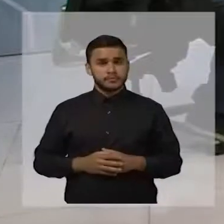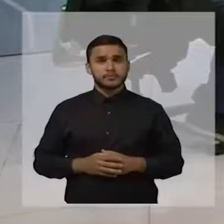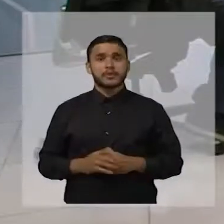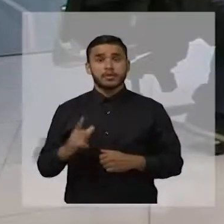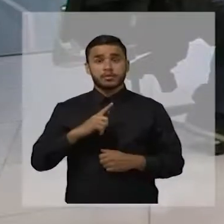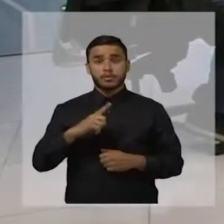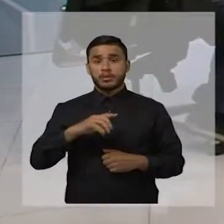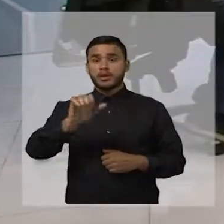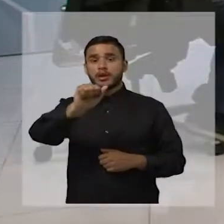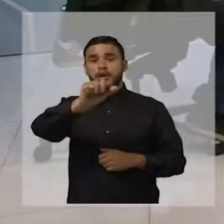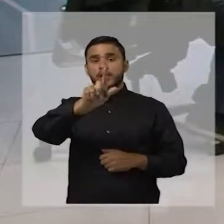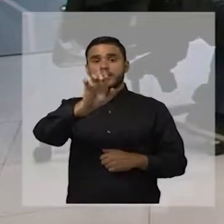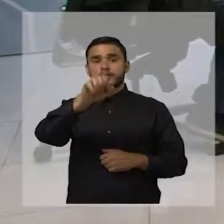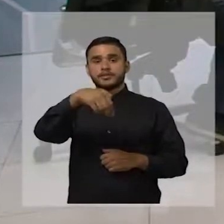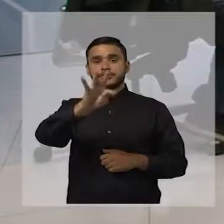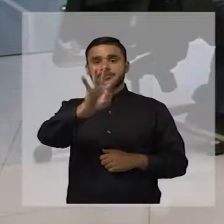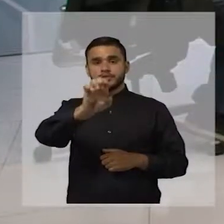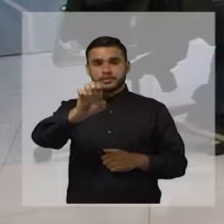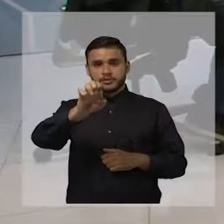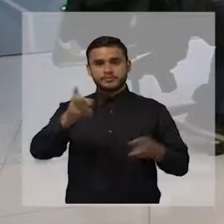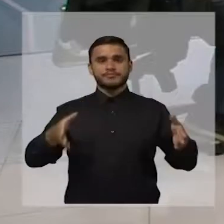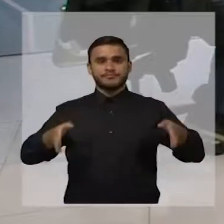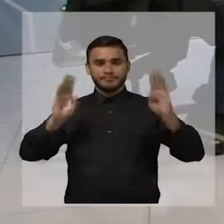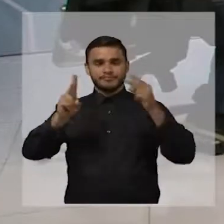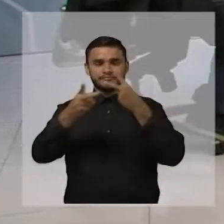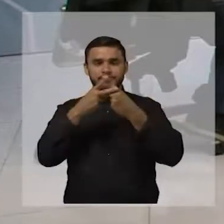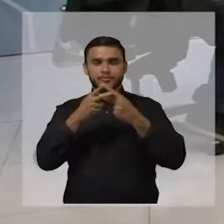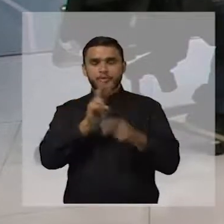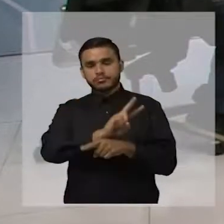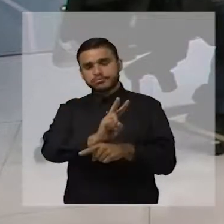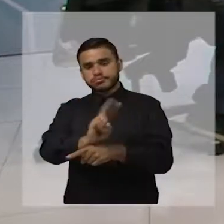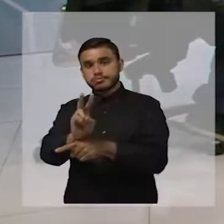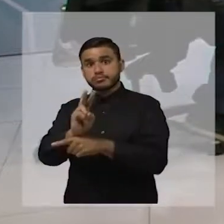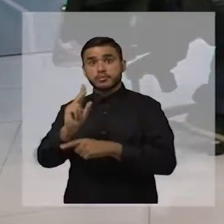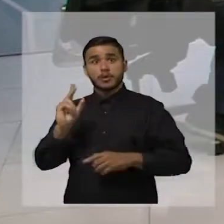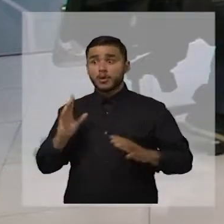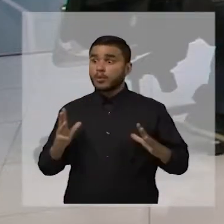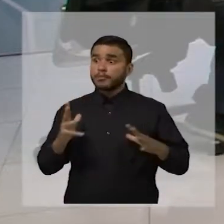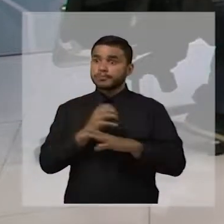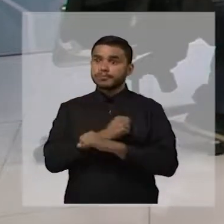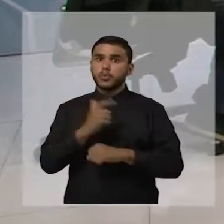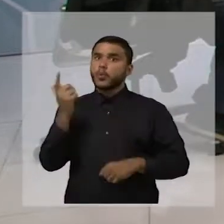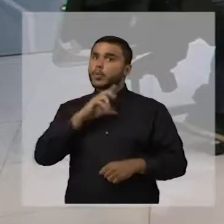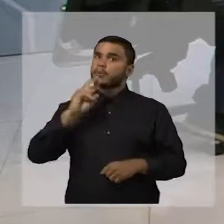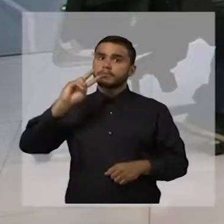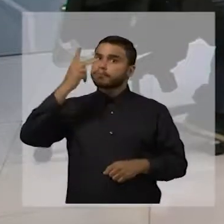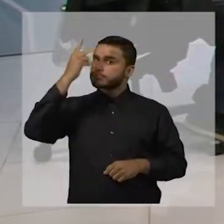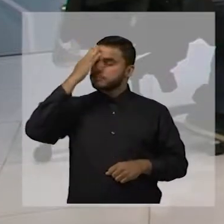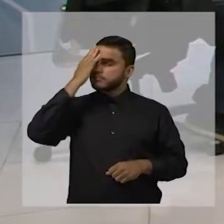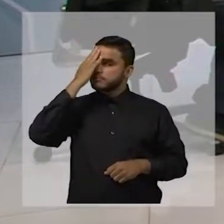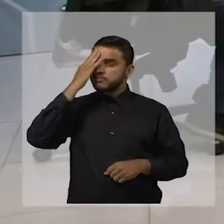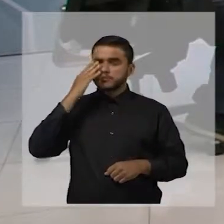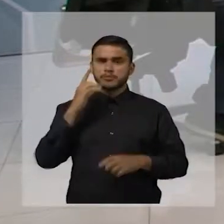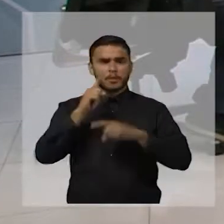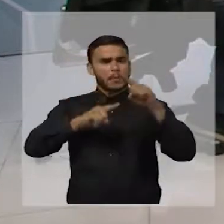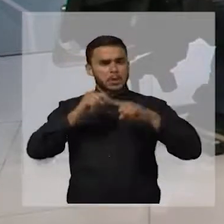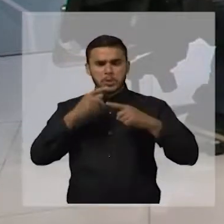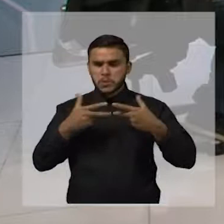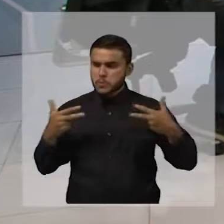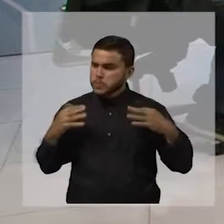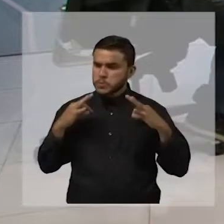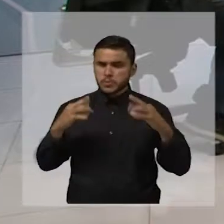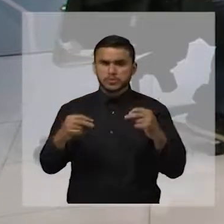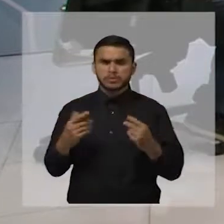agentes prisionais através dos concursos públicos que realizou. Equipamentos os mais vários.